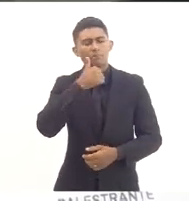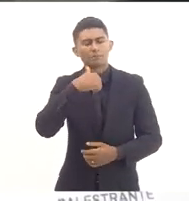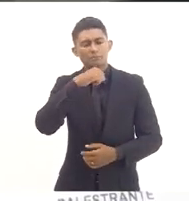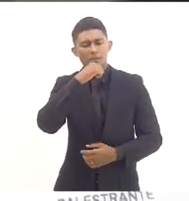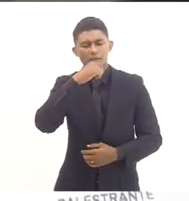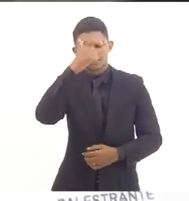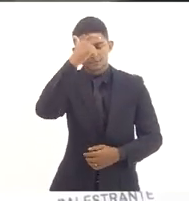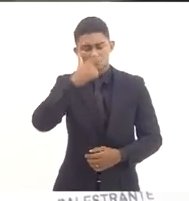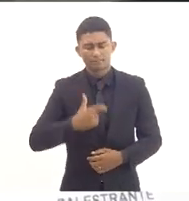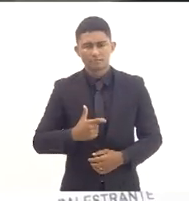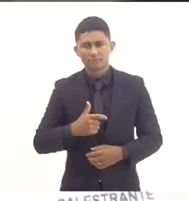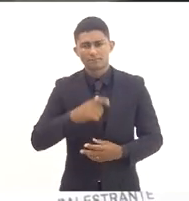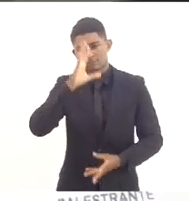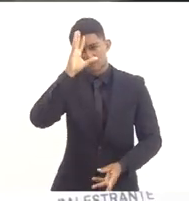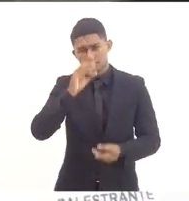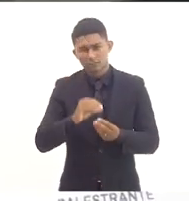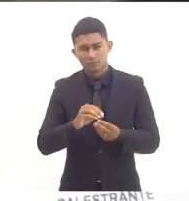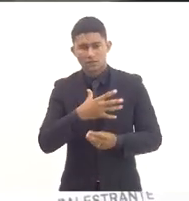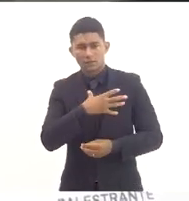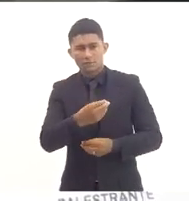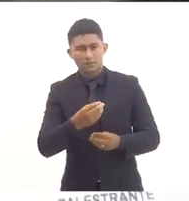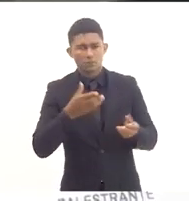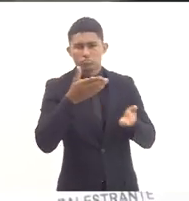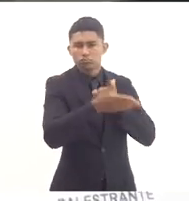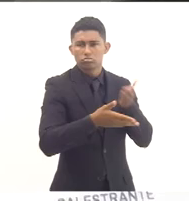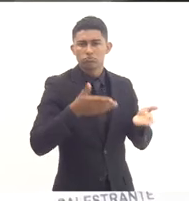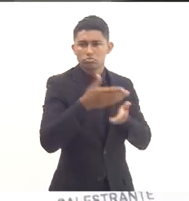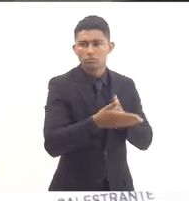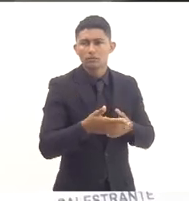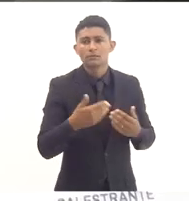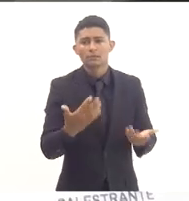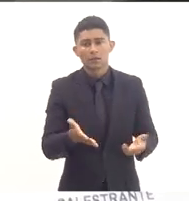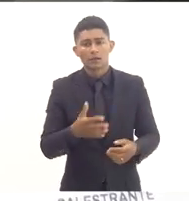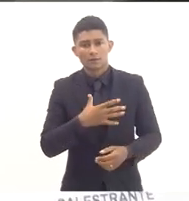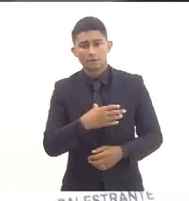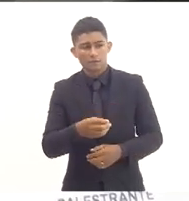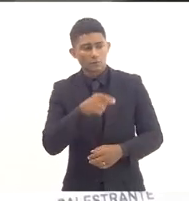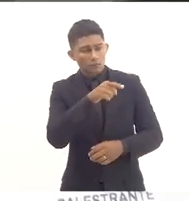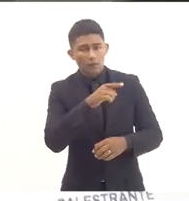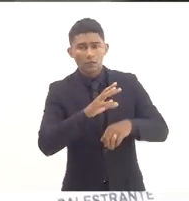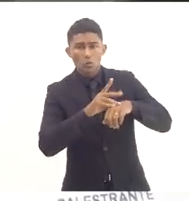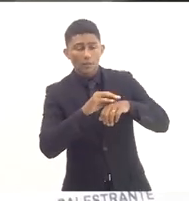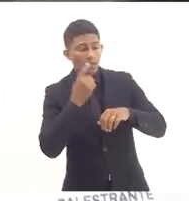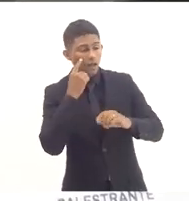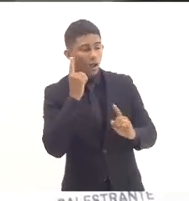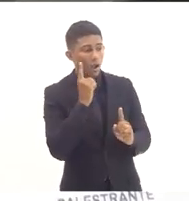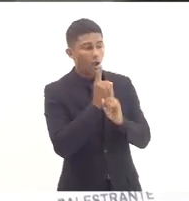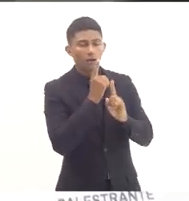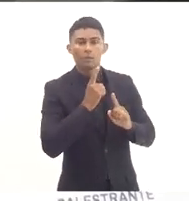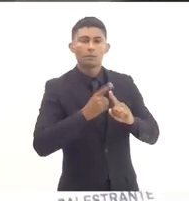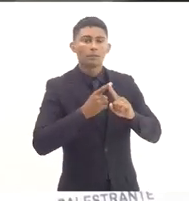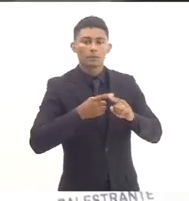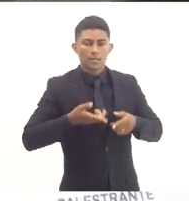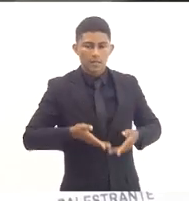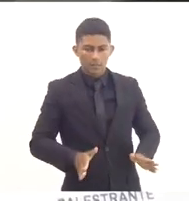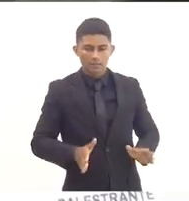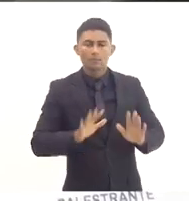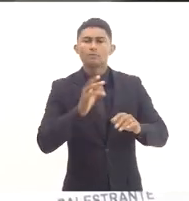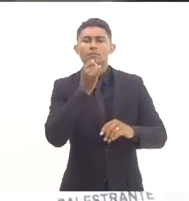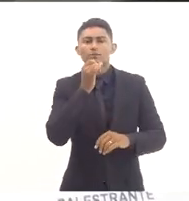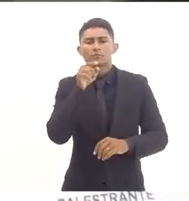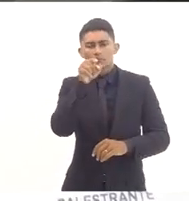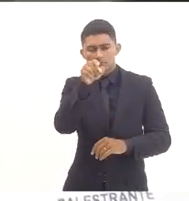de muita coisa em prol do seu filho e a doença do meu filho eu só descobri Quando ele nasceu né quando você se prepara geral uma